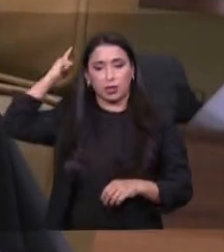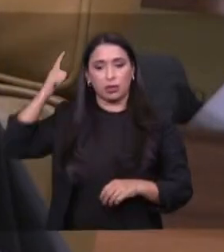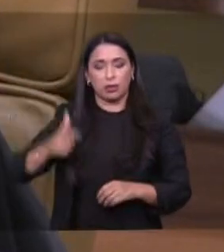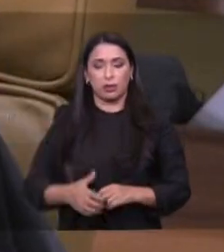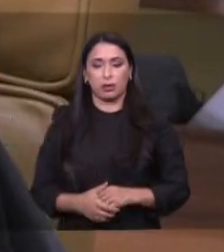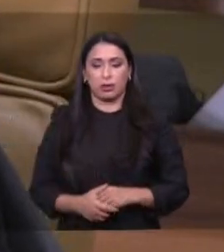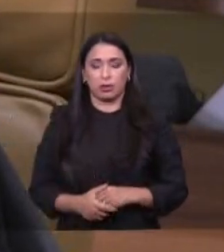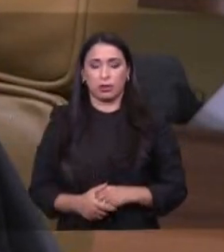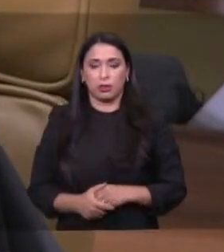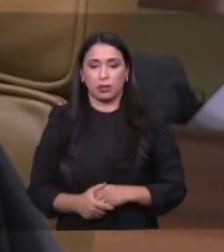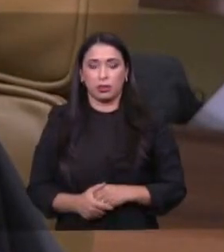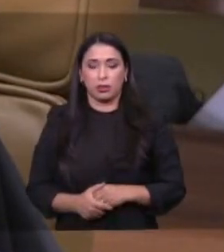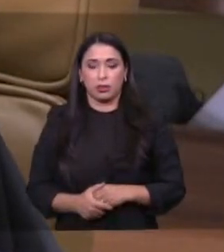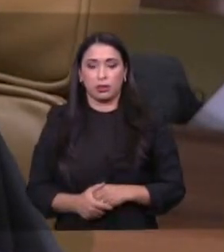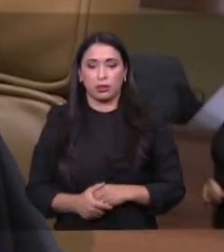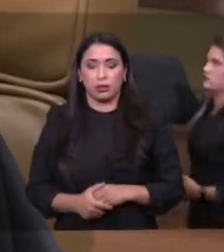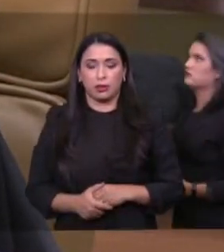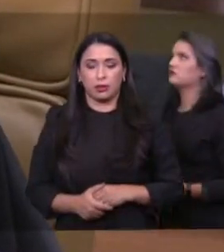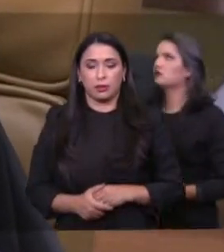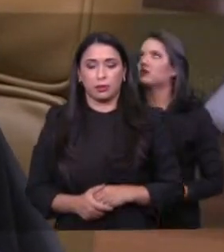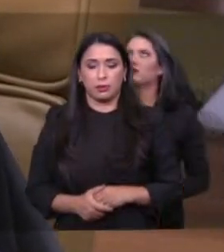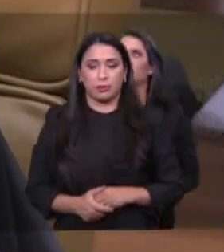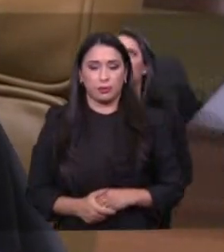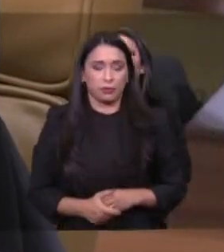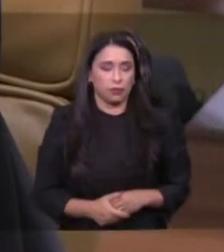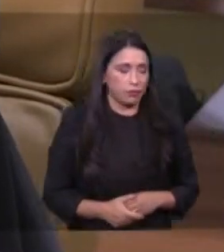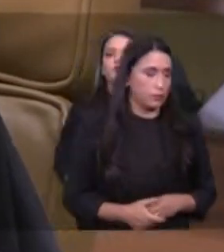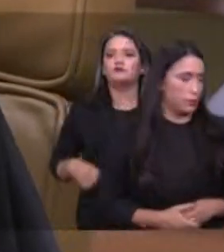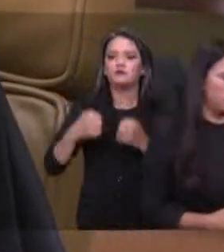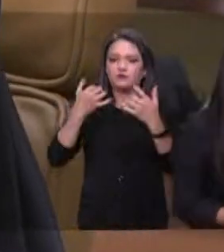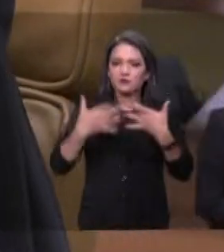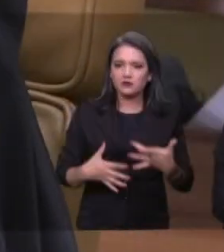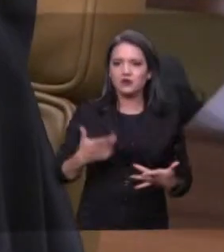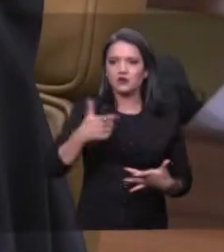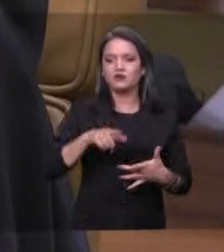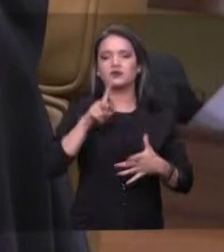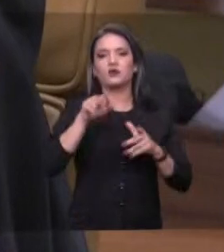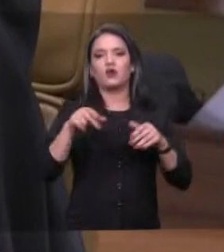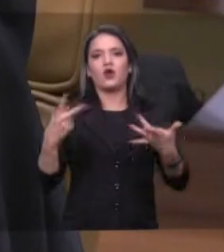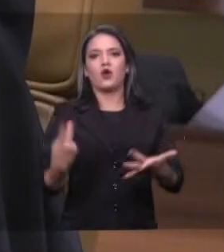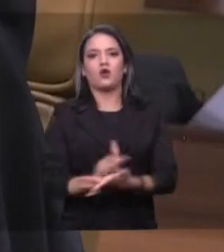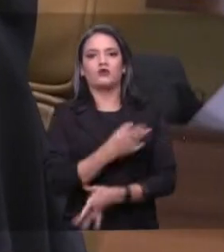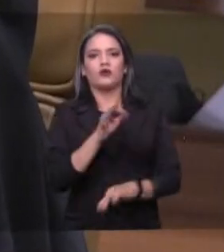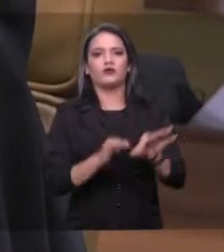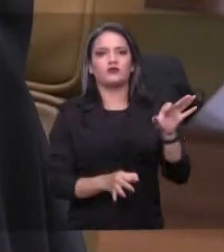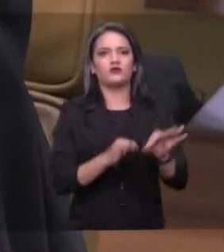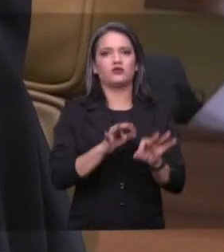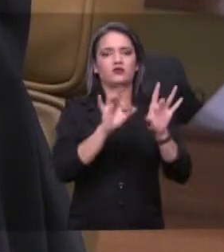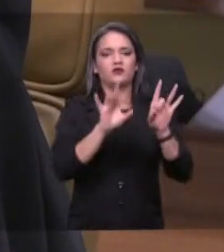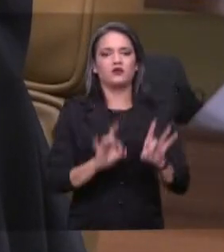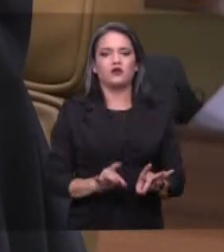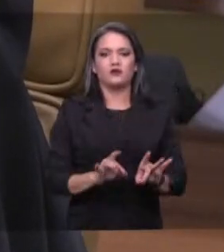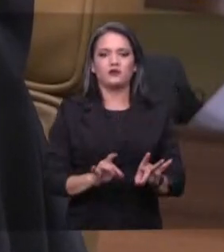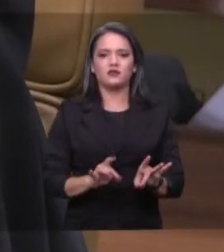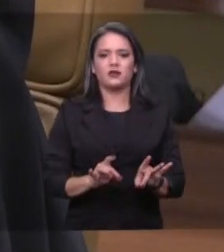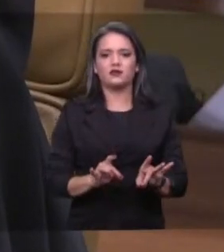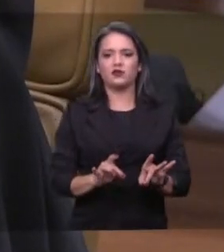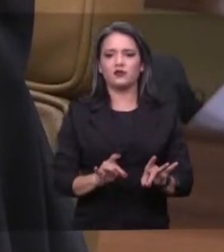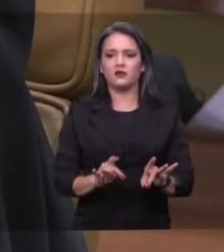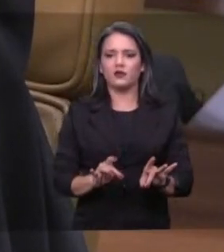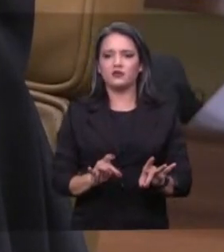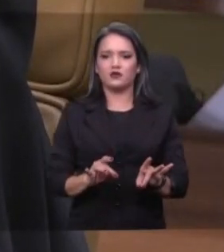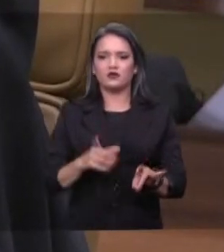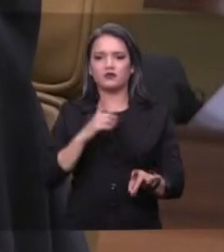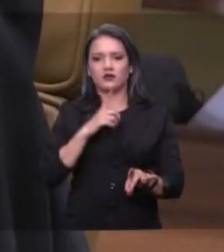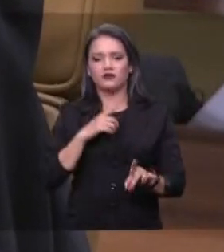ontem, explicitar novamente, porque já está na lei, o caso dos juizados. Também não haveria dificuldade